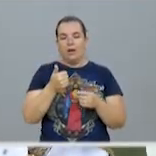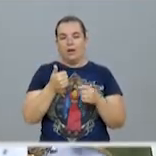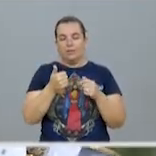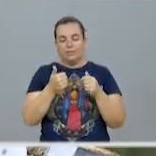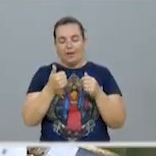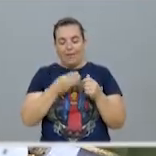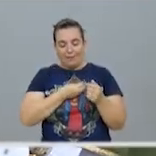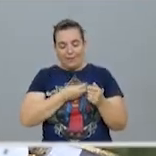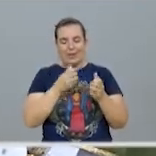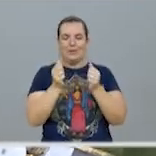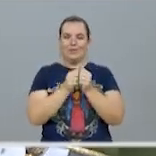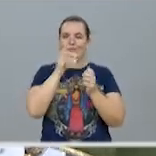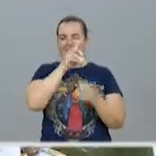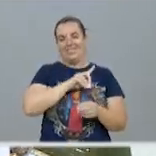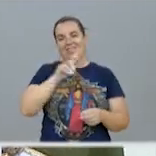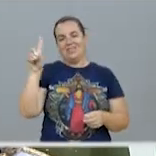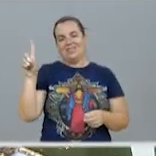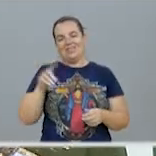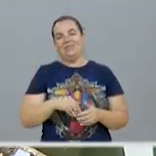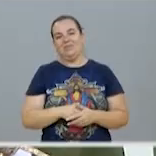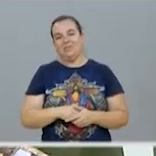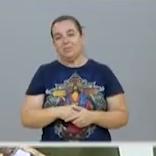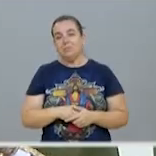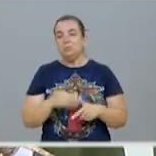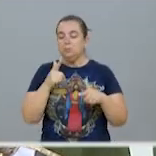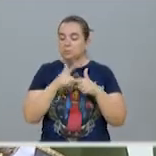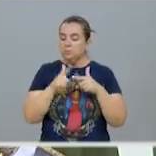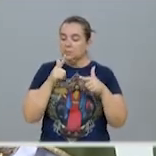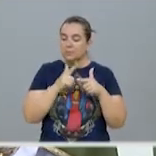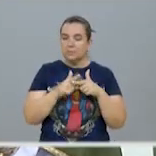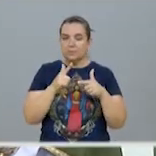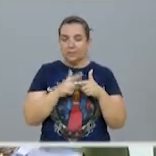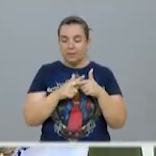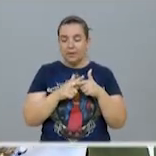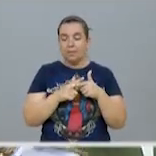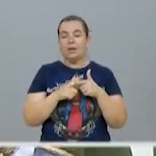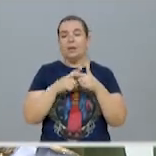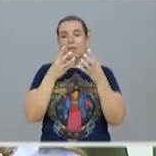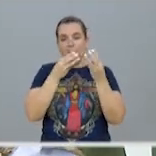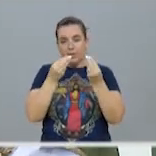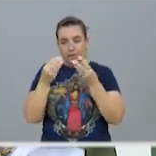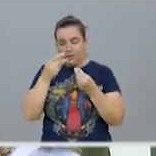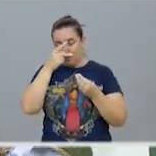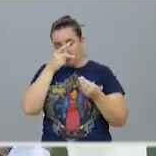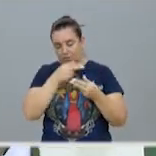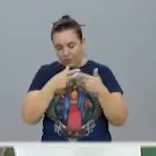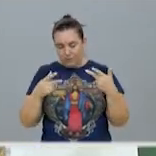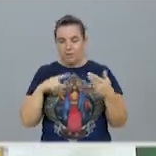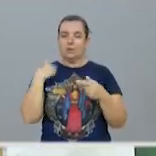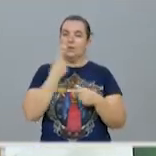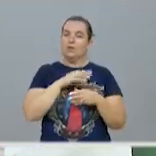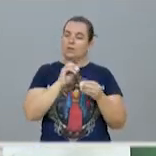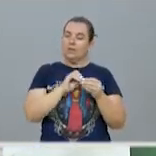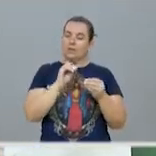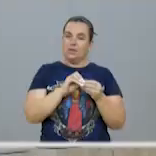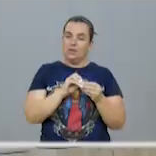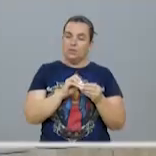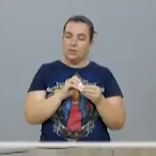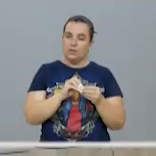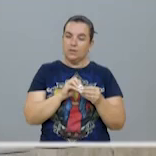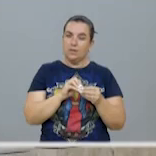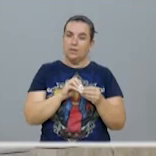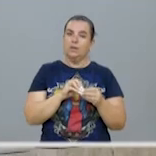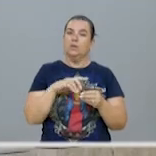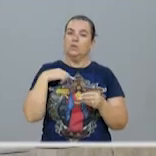grande problema é que a maioria das coisas que nós fazemos, fruto das nossos